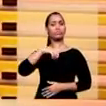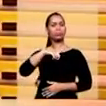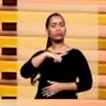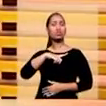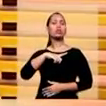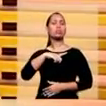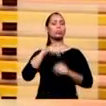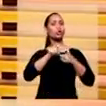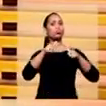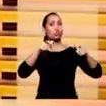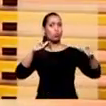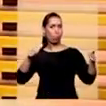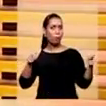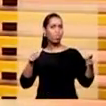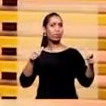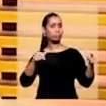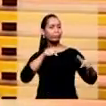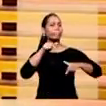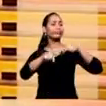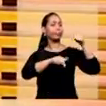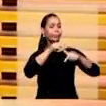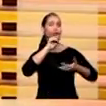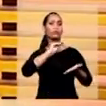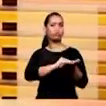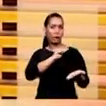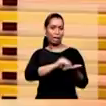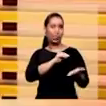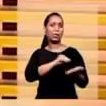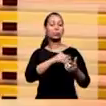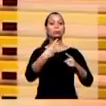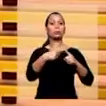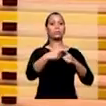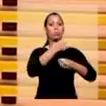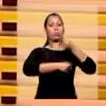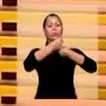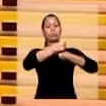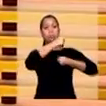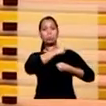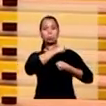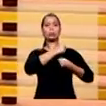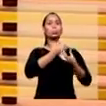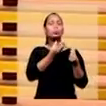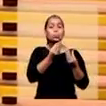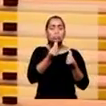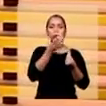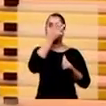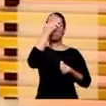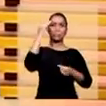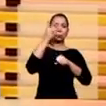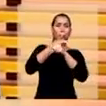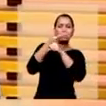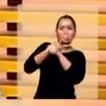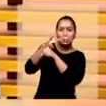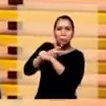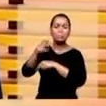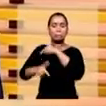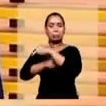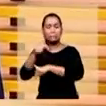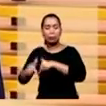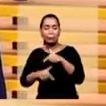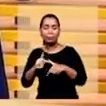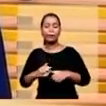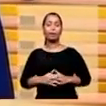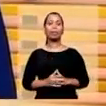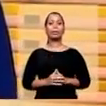Nós tivemos um aumento muito grande de desemprego, principalmente no final do ano passado, com uma procura muito maior.